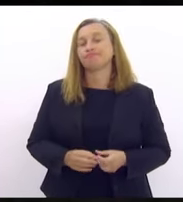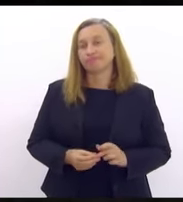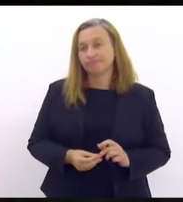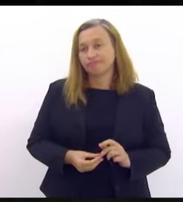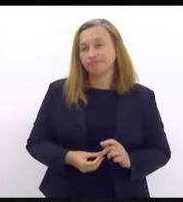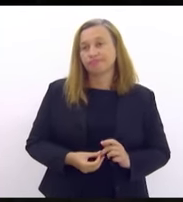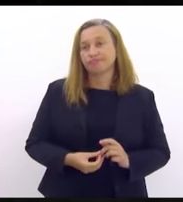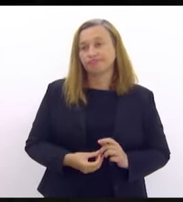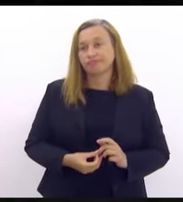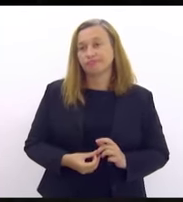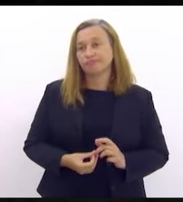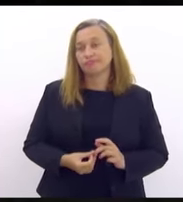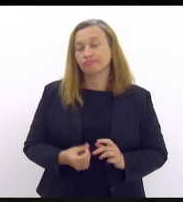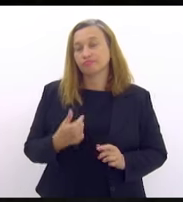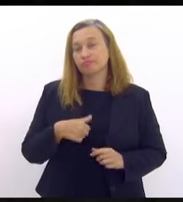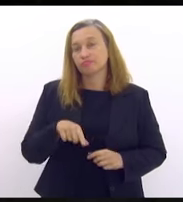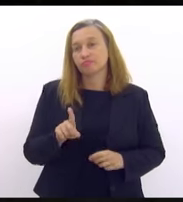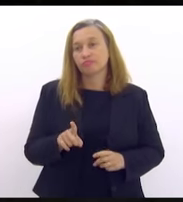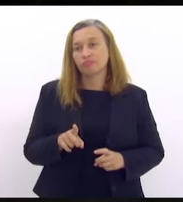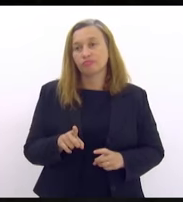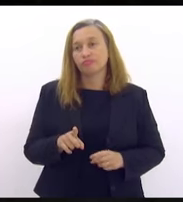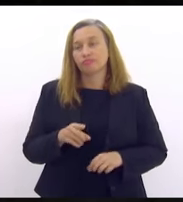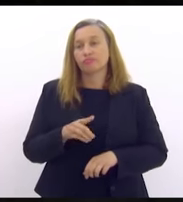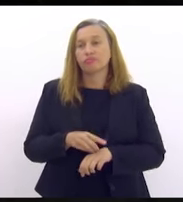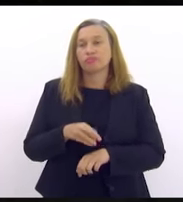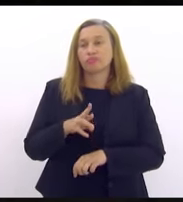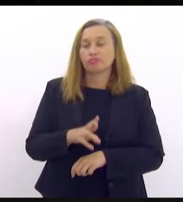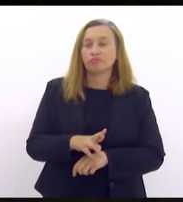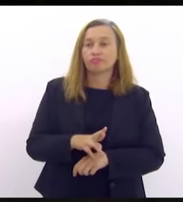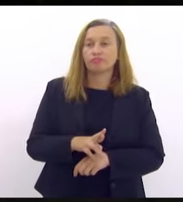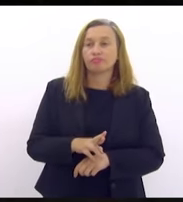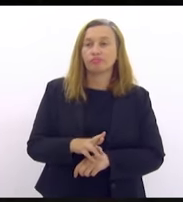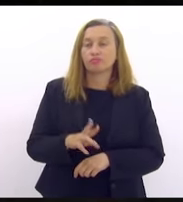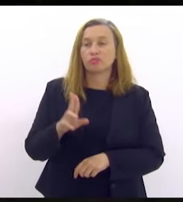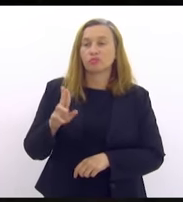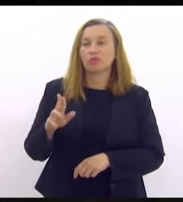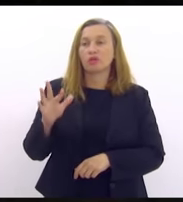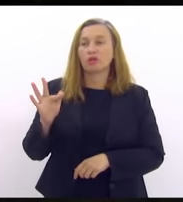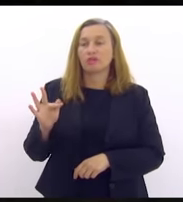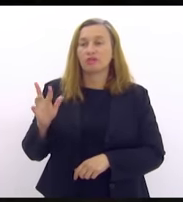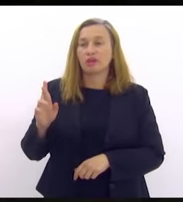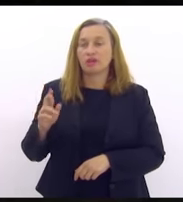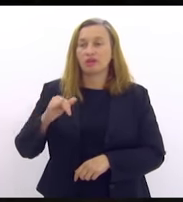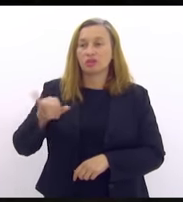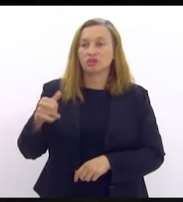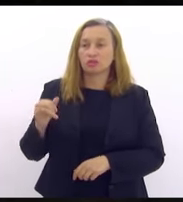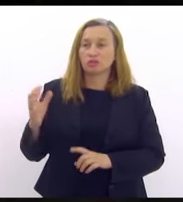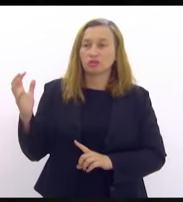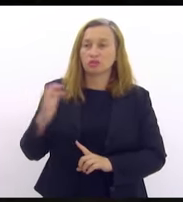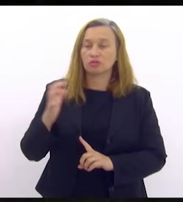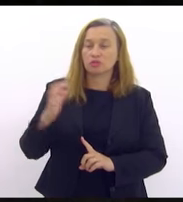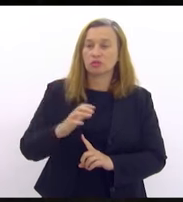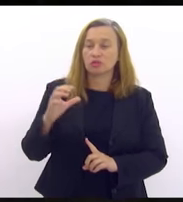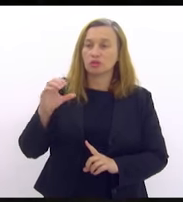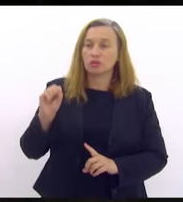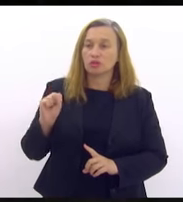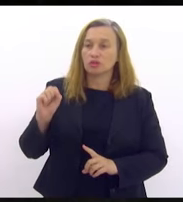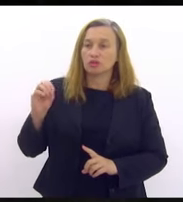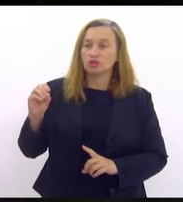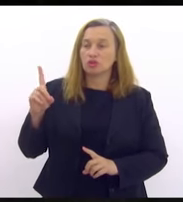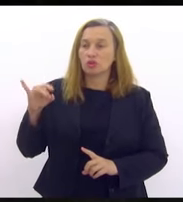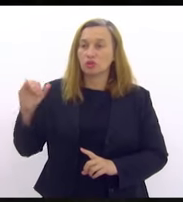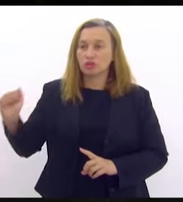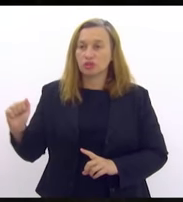eu inclusive quando eu fiz a a doutorado na na ufj foi muito influenciado pela sociologia